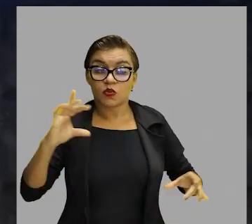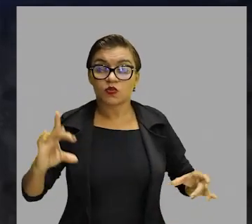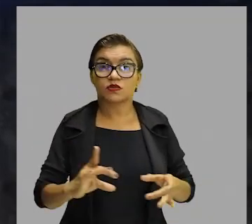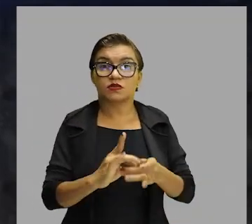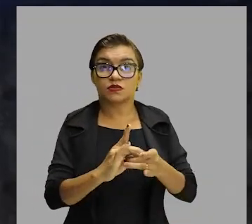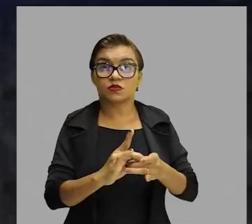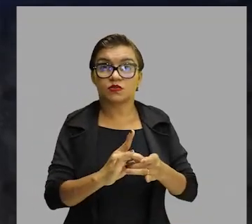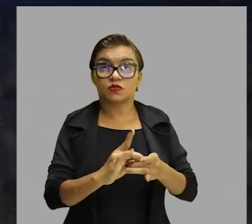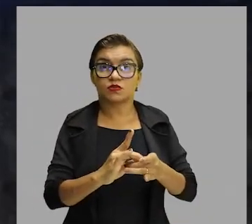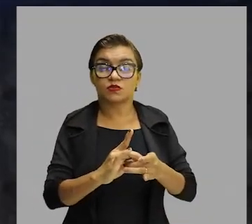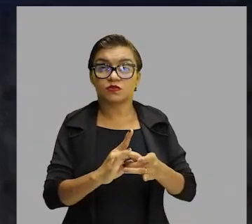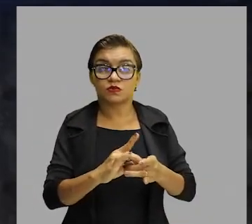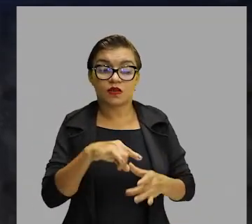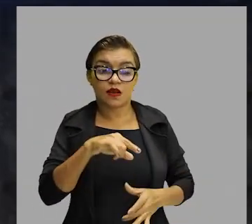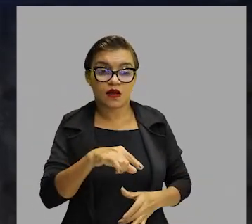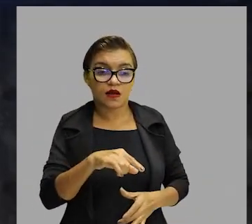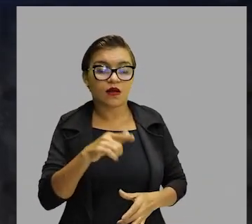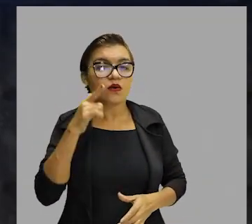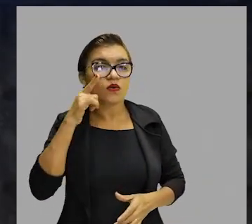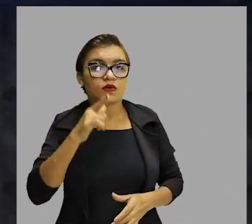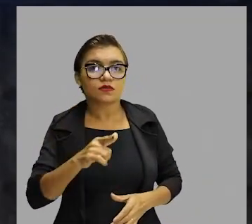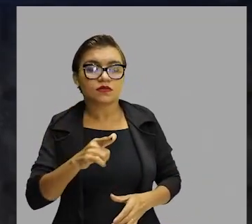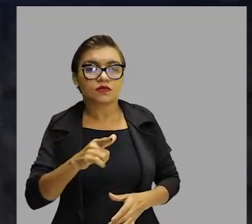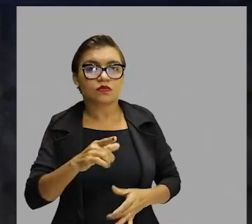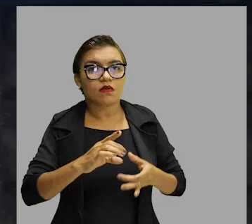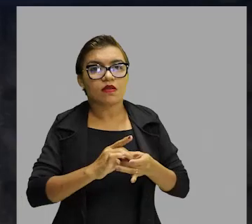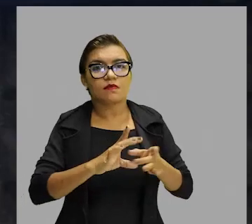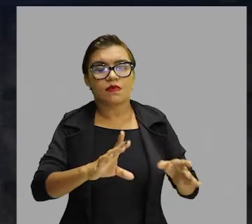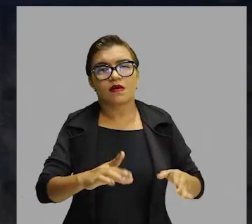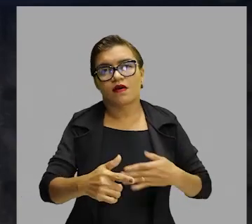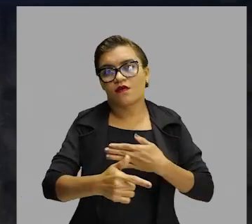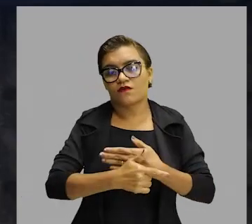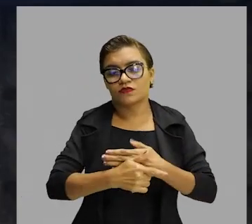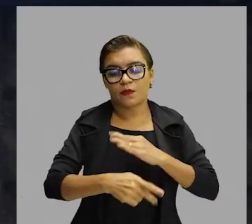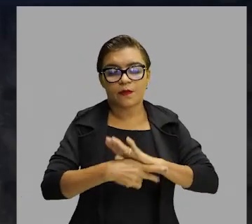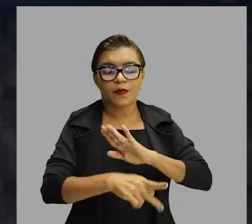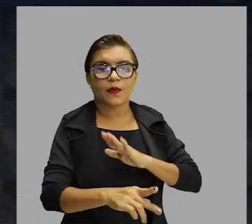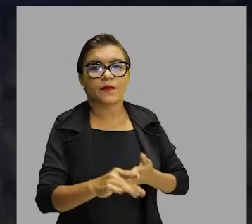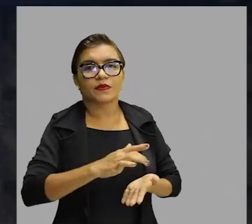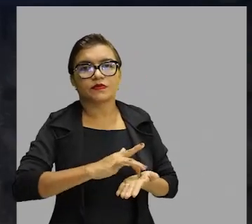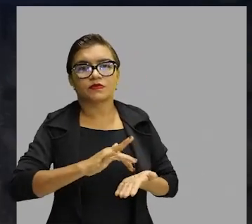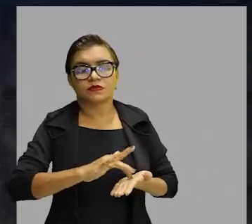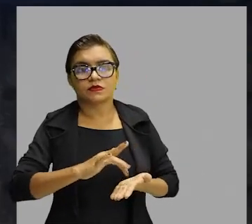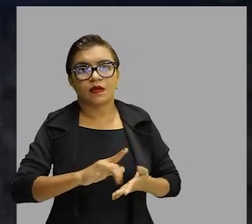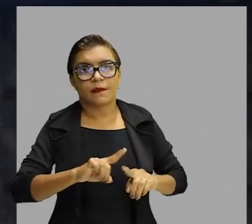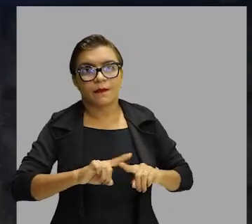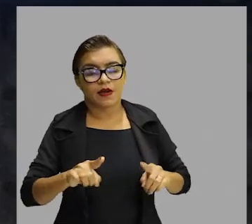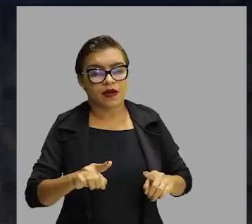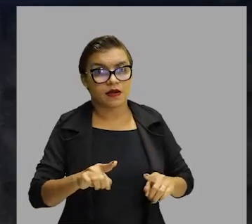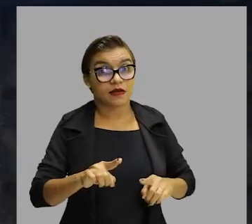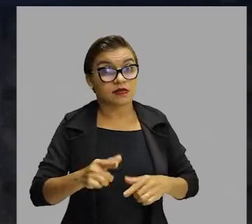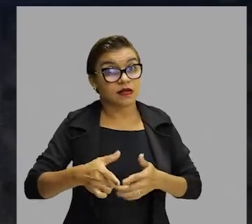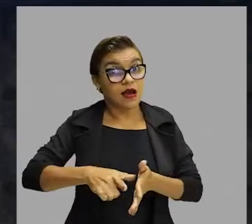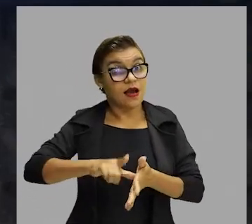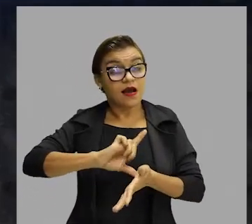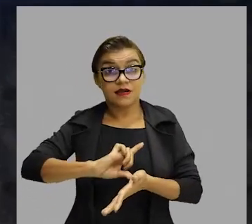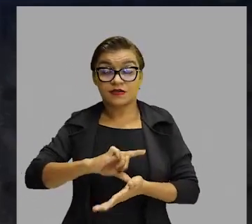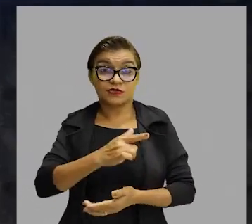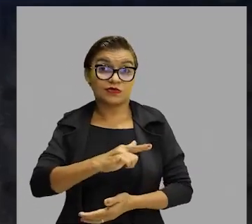Esse circuito integrado ele vai conseguir desbloquear algumas funções que estão no celular, mas que essas funções elas não apareciam